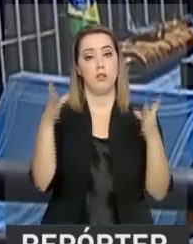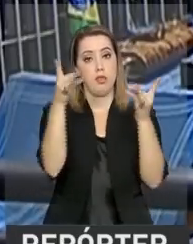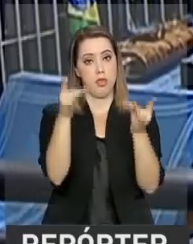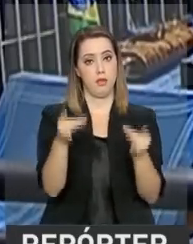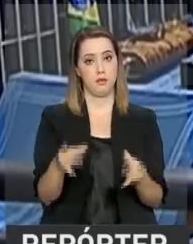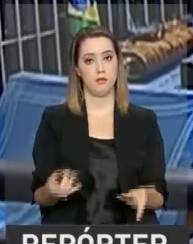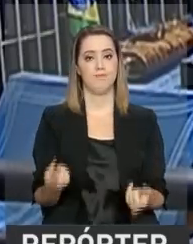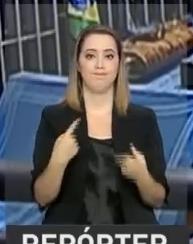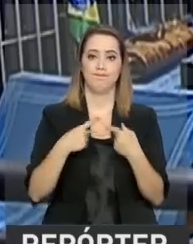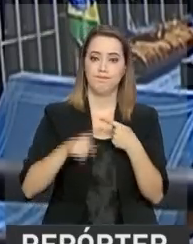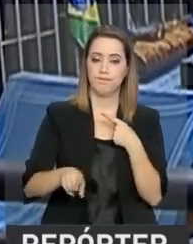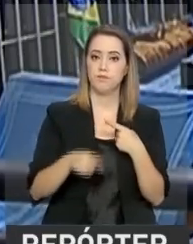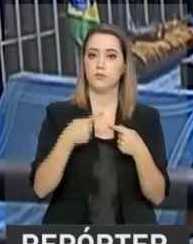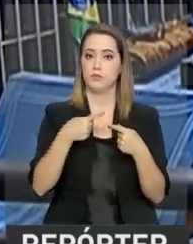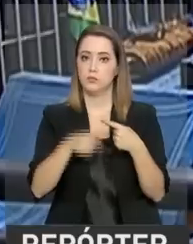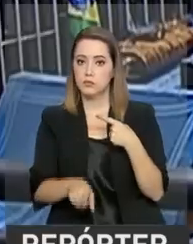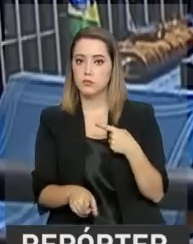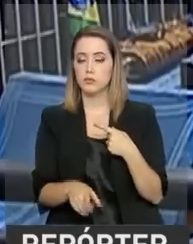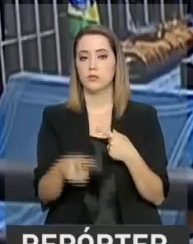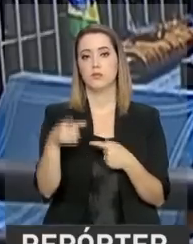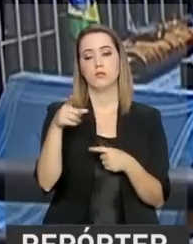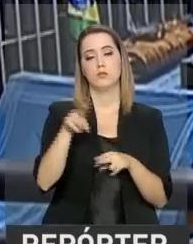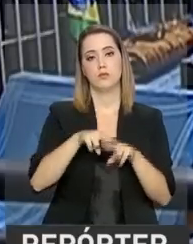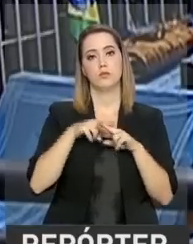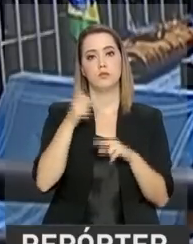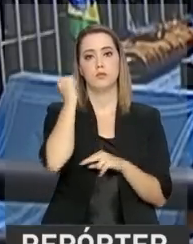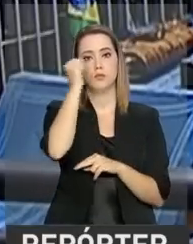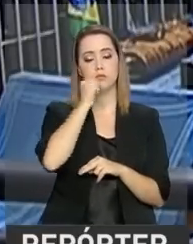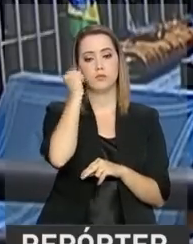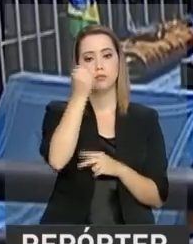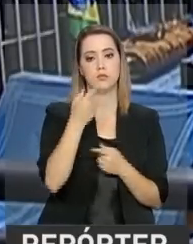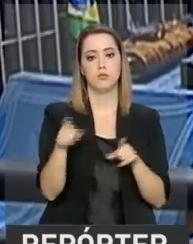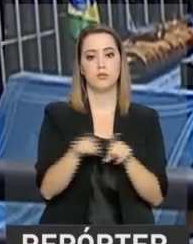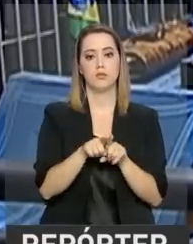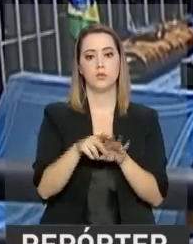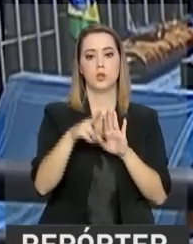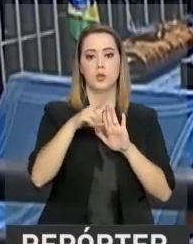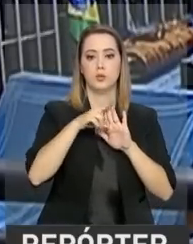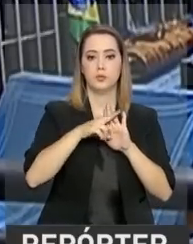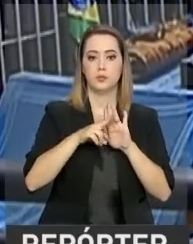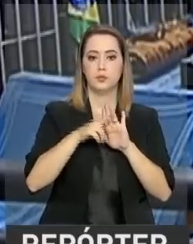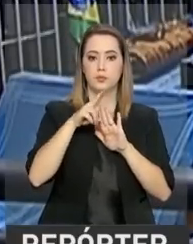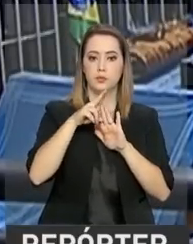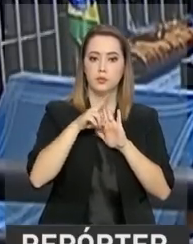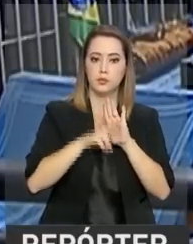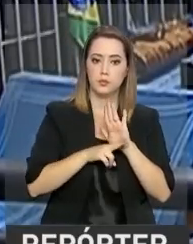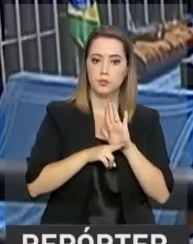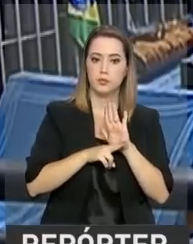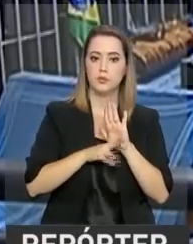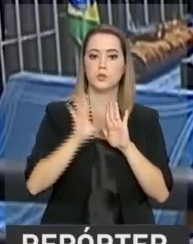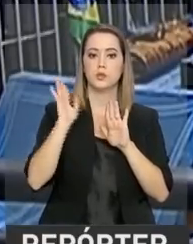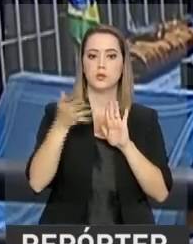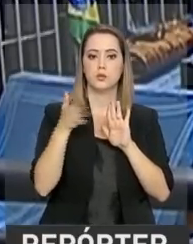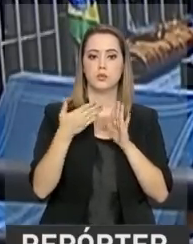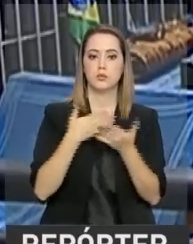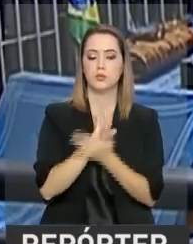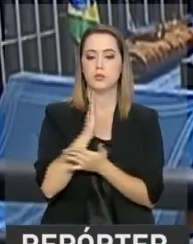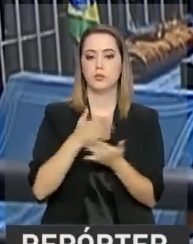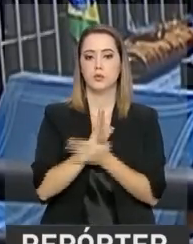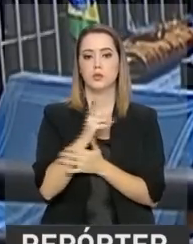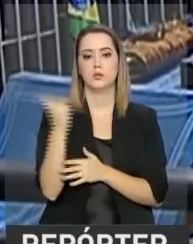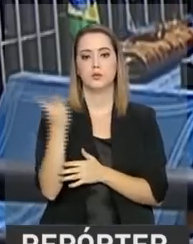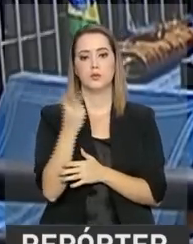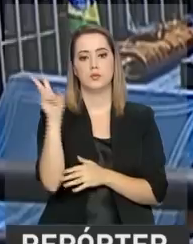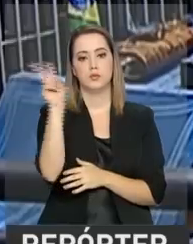foram derrubados em plenário pelos senadores, prevaleceu o texto que foi aprovado em 2 turnos na Câmara dos Deputados